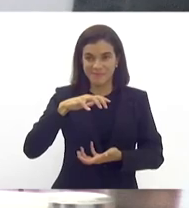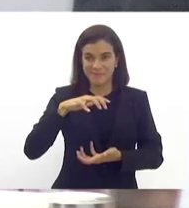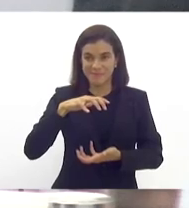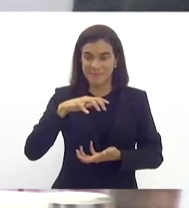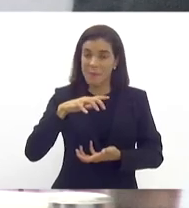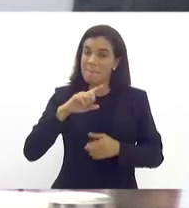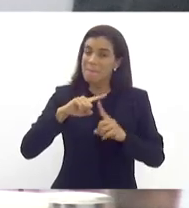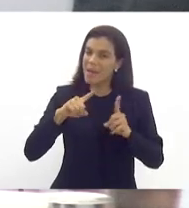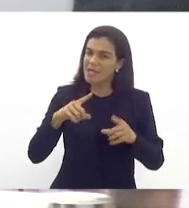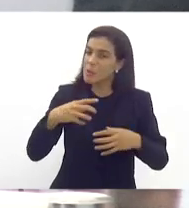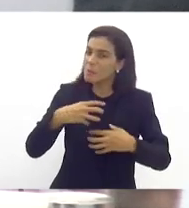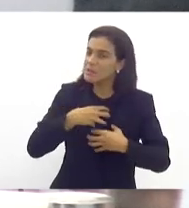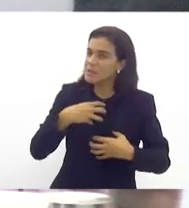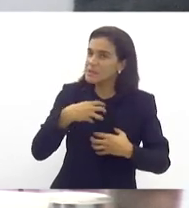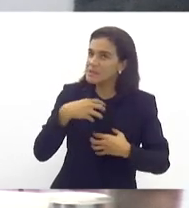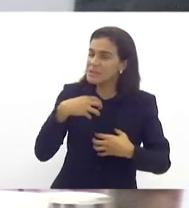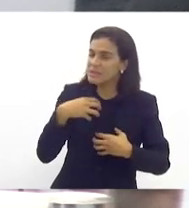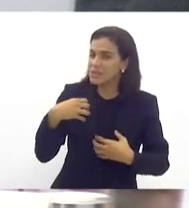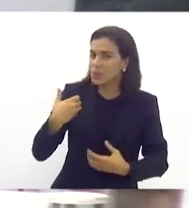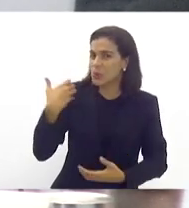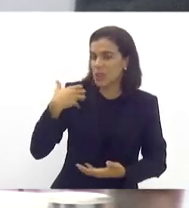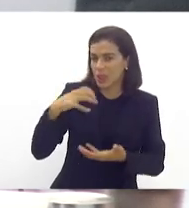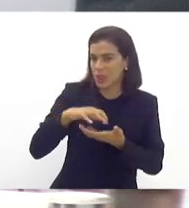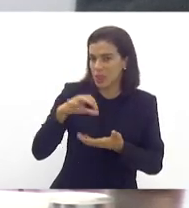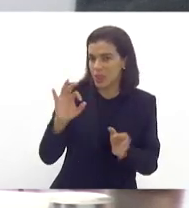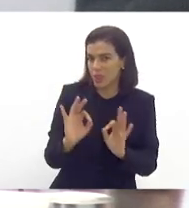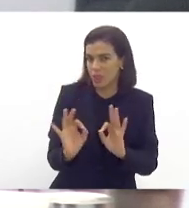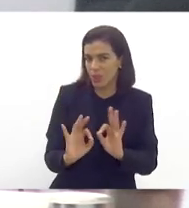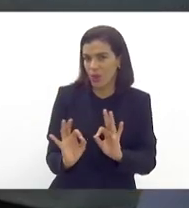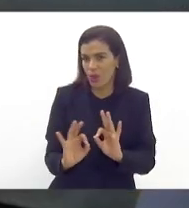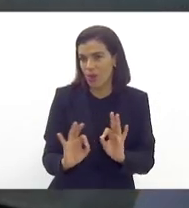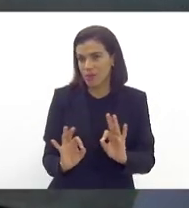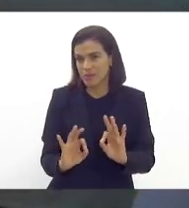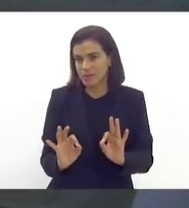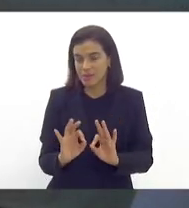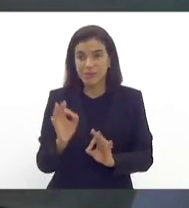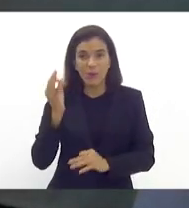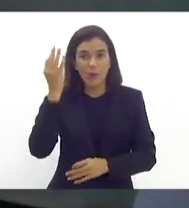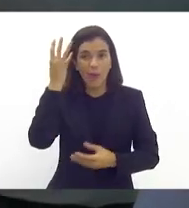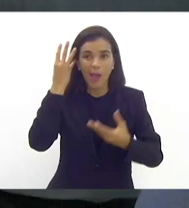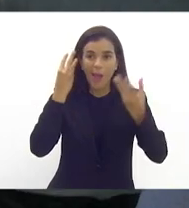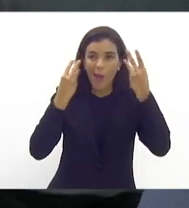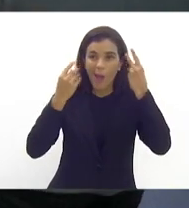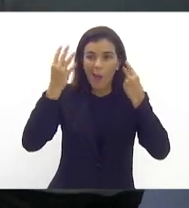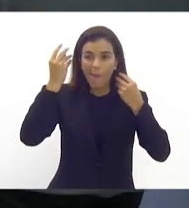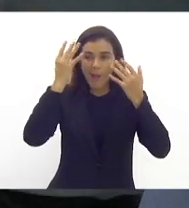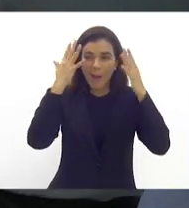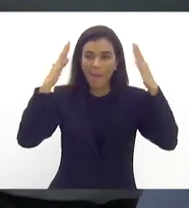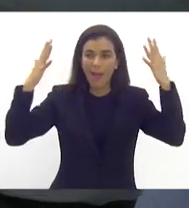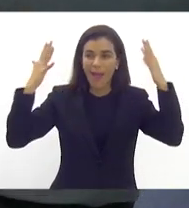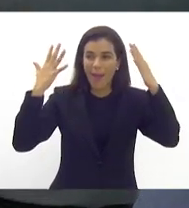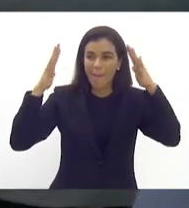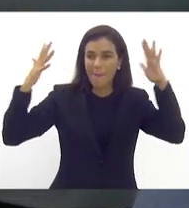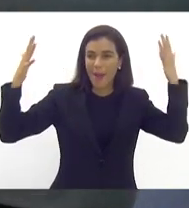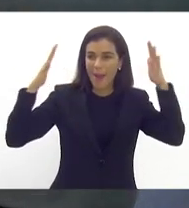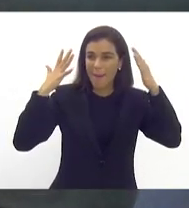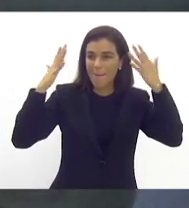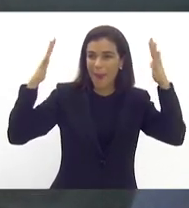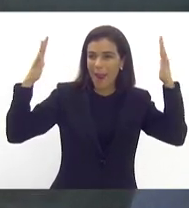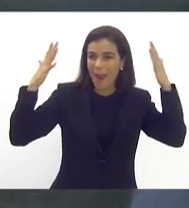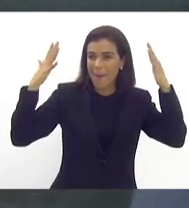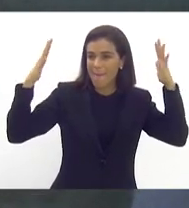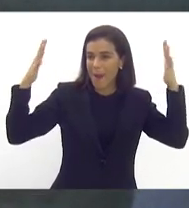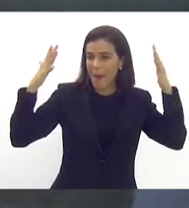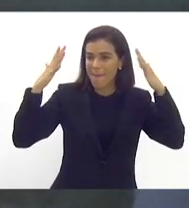não me sinta tão idosa né Dr Geraldo e meus cabelos são Luminosos Eu estou um pouco